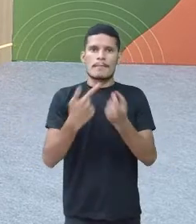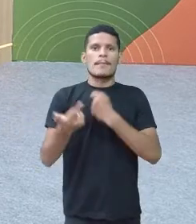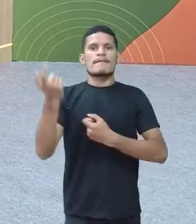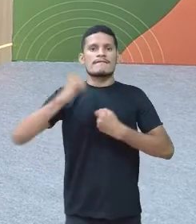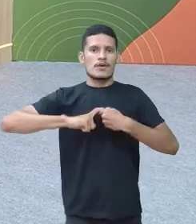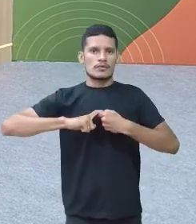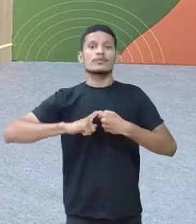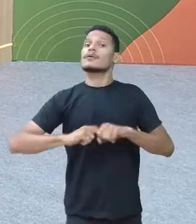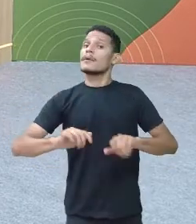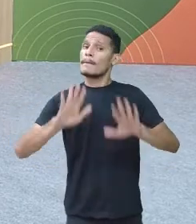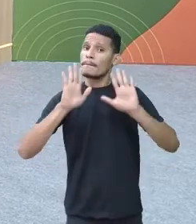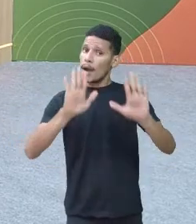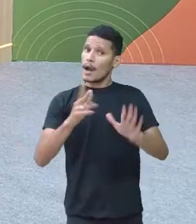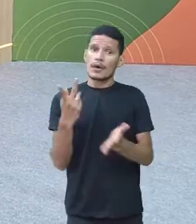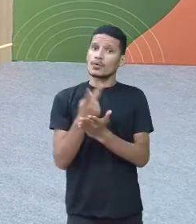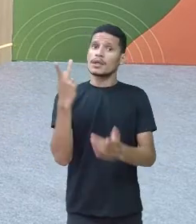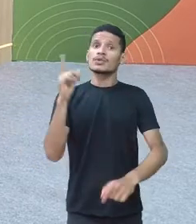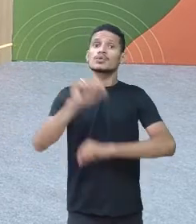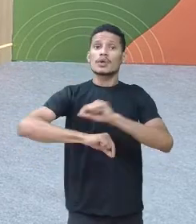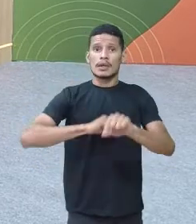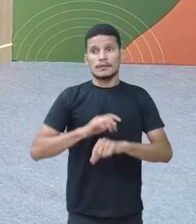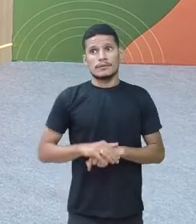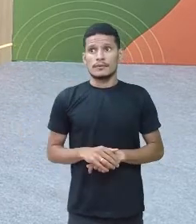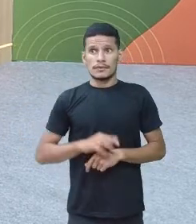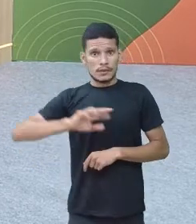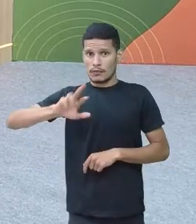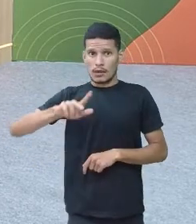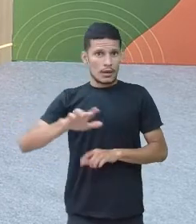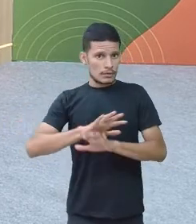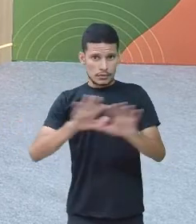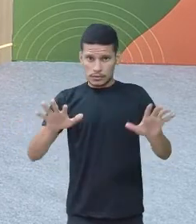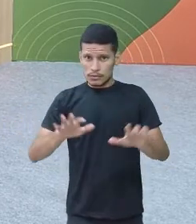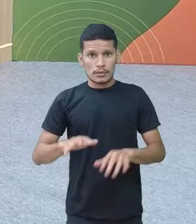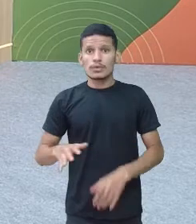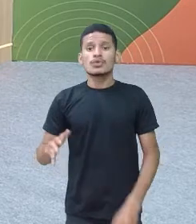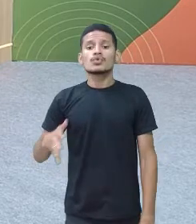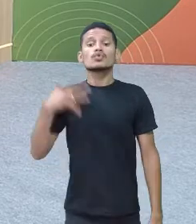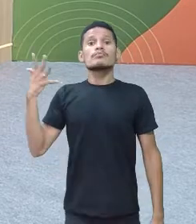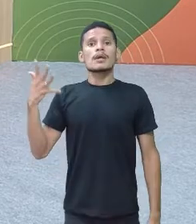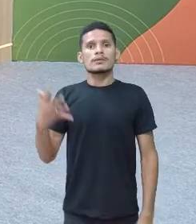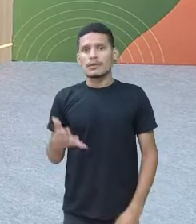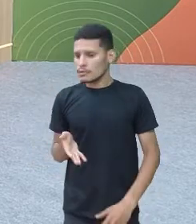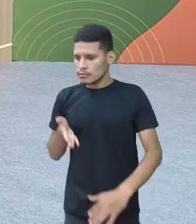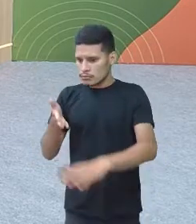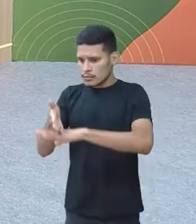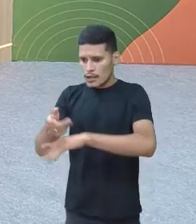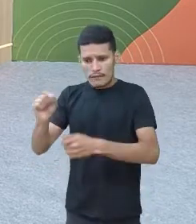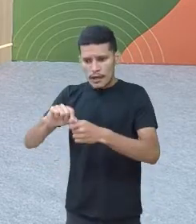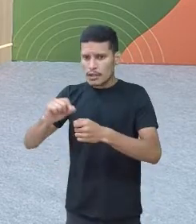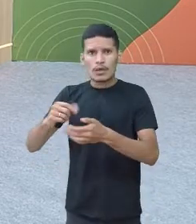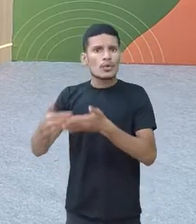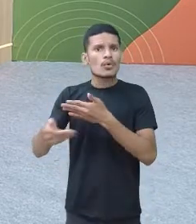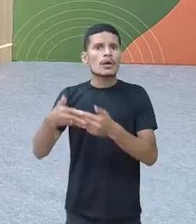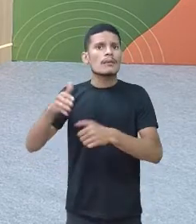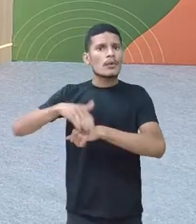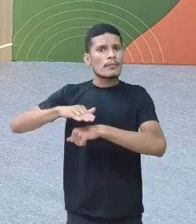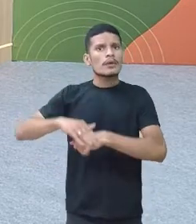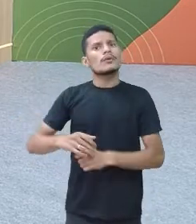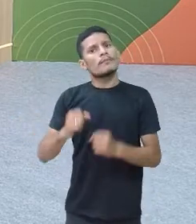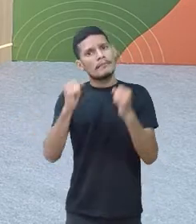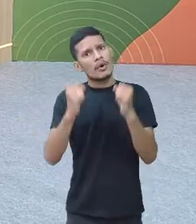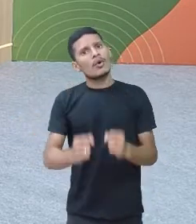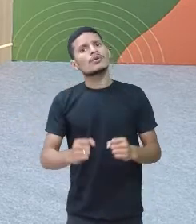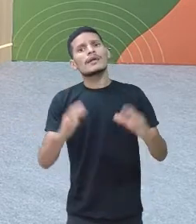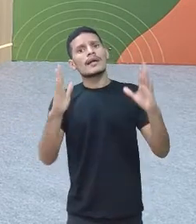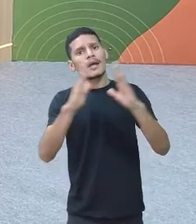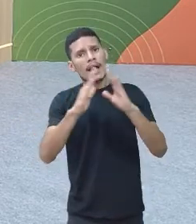tratamento, enfim. Mas aí eles não fazem assim, eles chegam de surpresa e fazem, pode ser tanto lá na